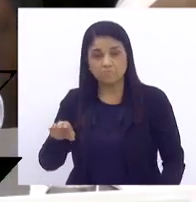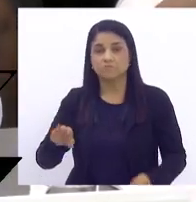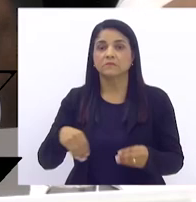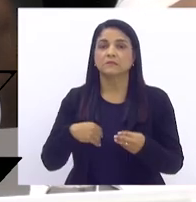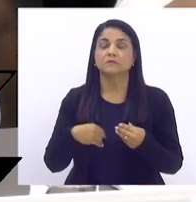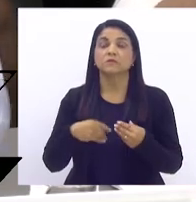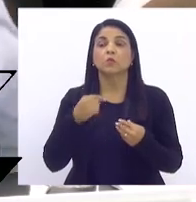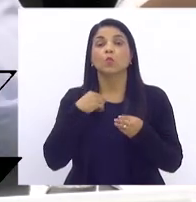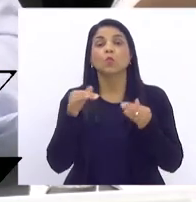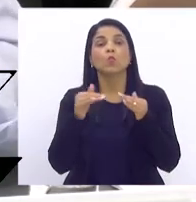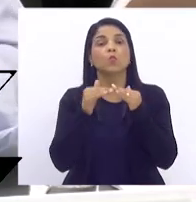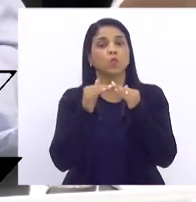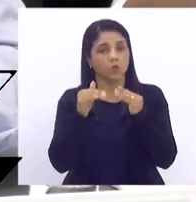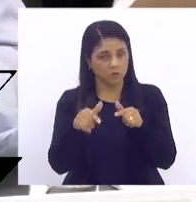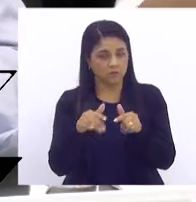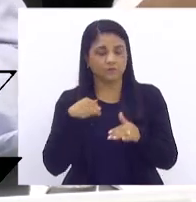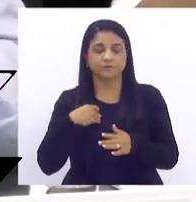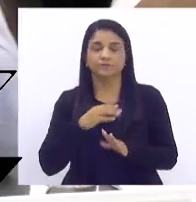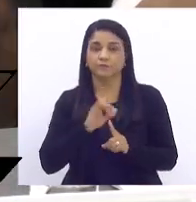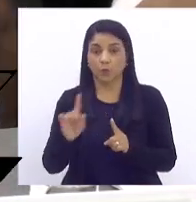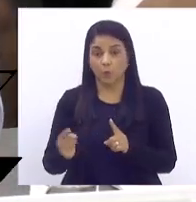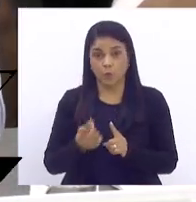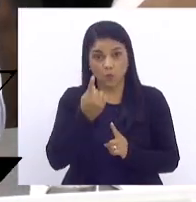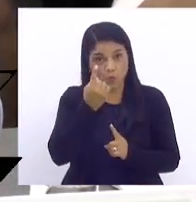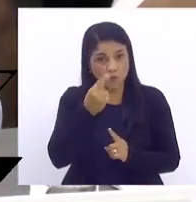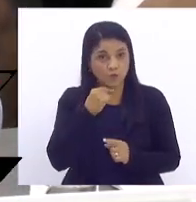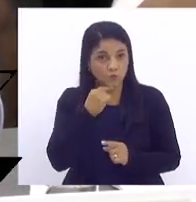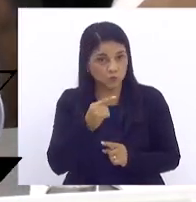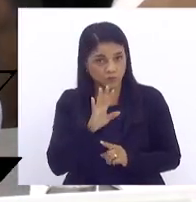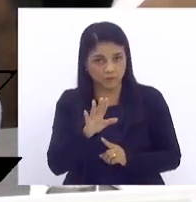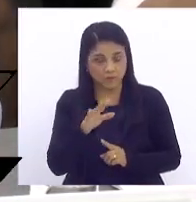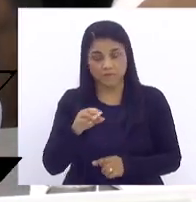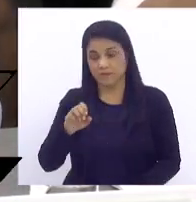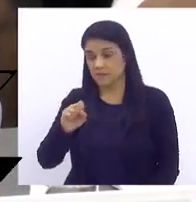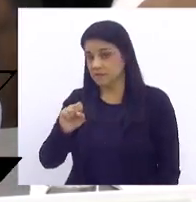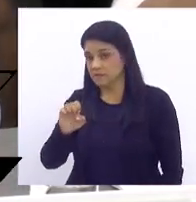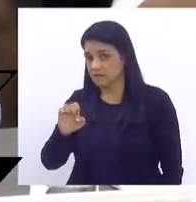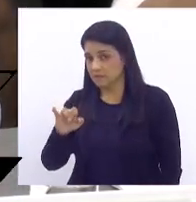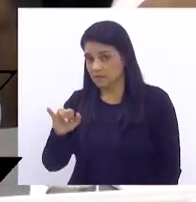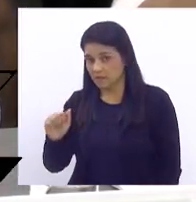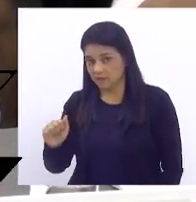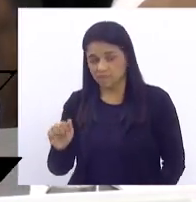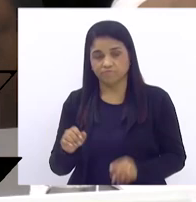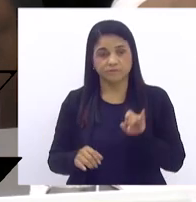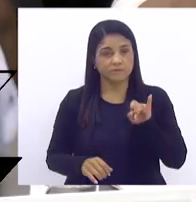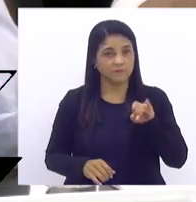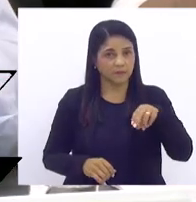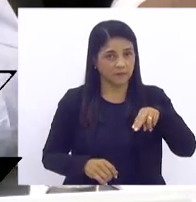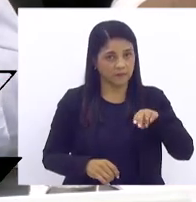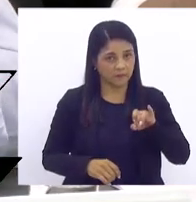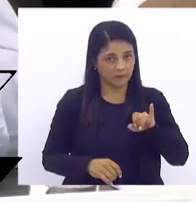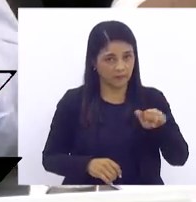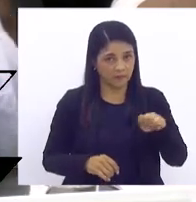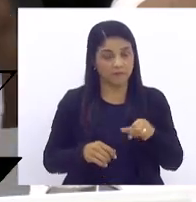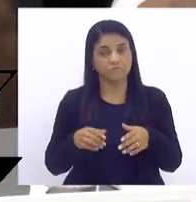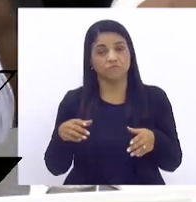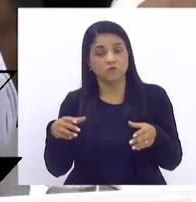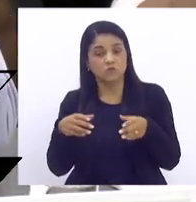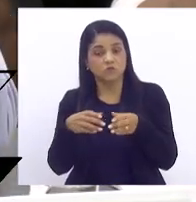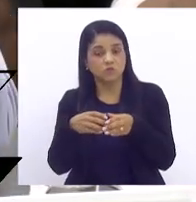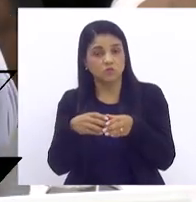é o ponto? O ponto é o seguinte. As CEAS e o INEA, e também os comitês de